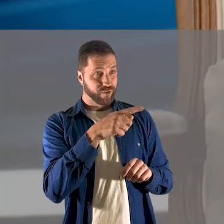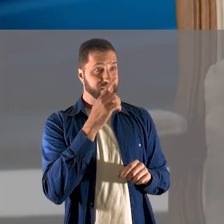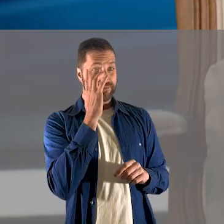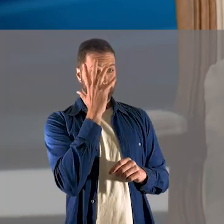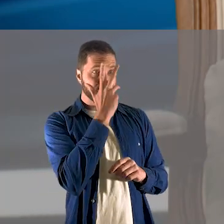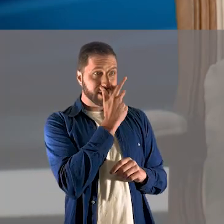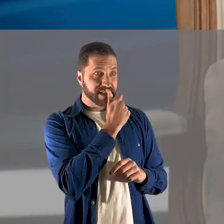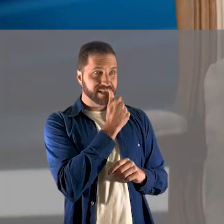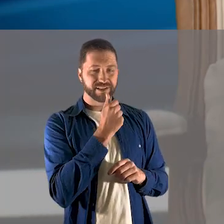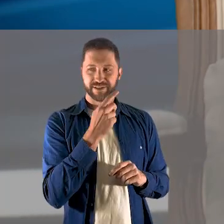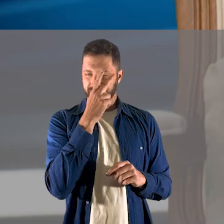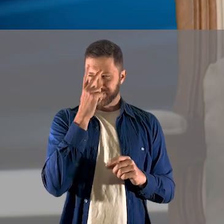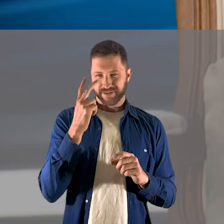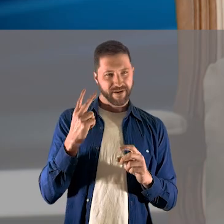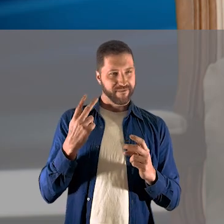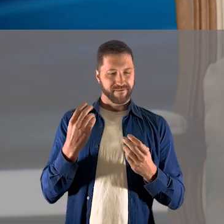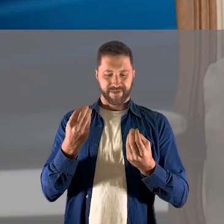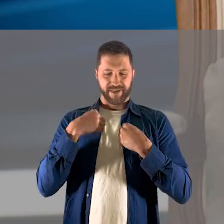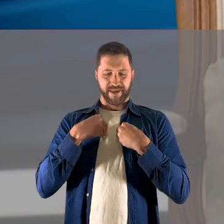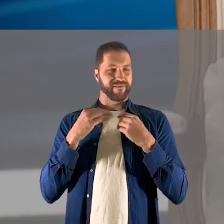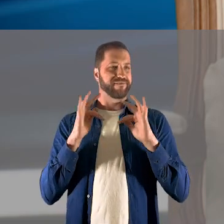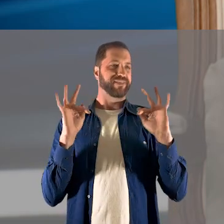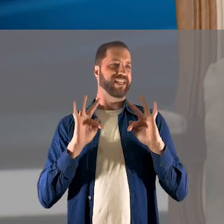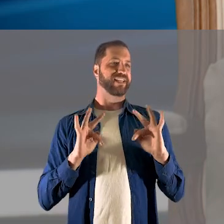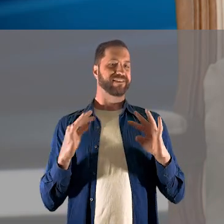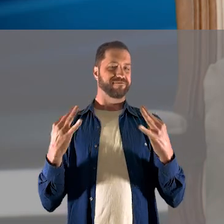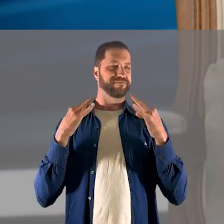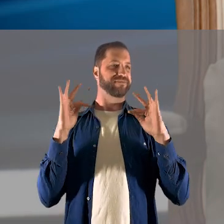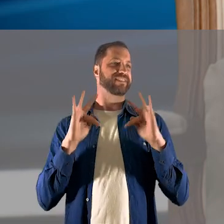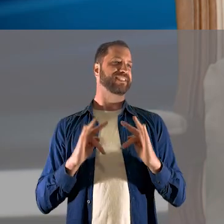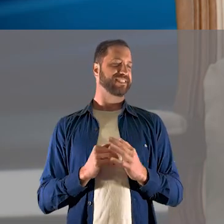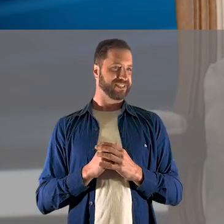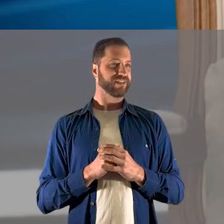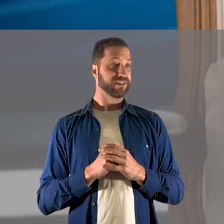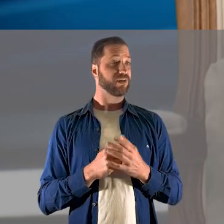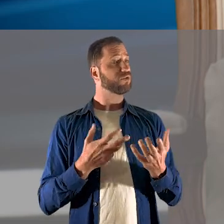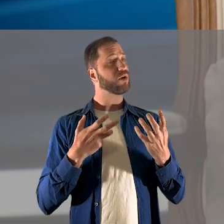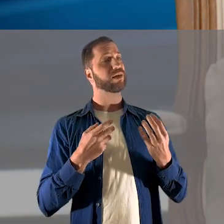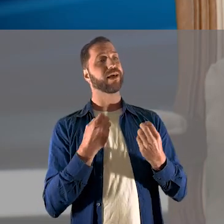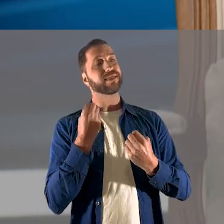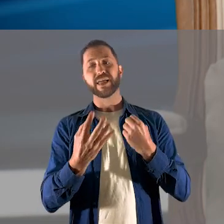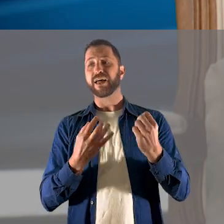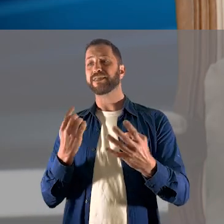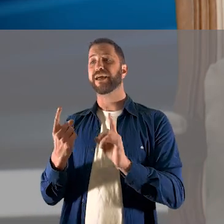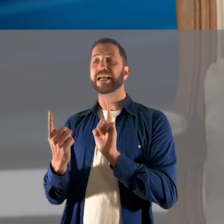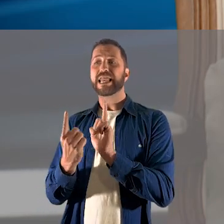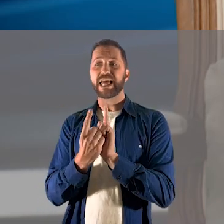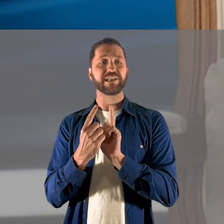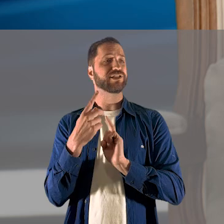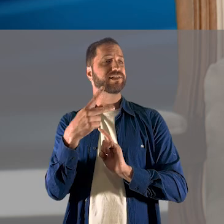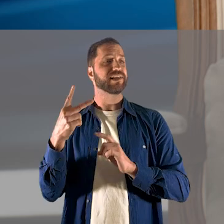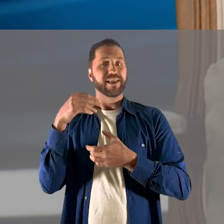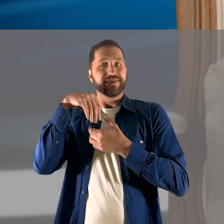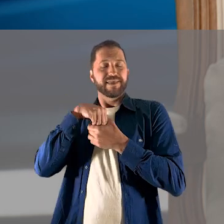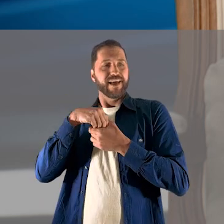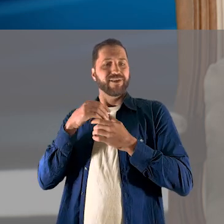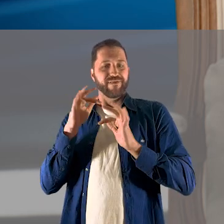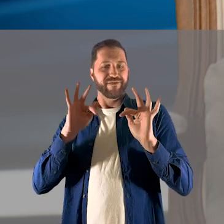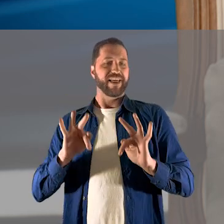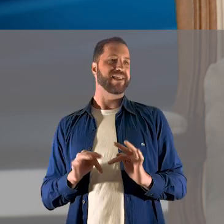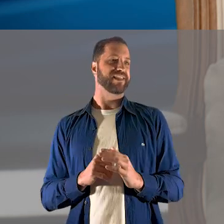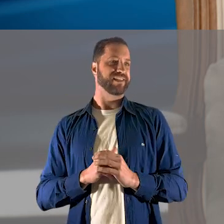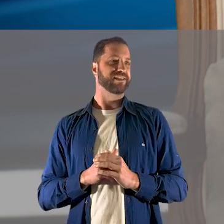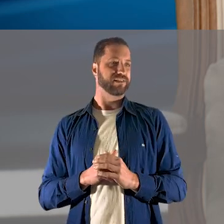sua beleza traz felicidade então a gente quer trazer de volta a autoestima das nossas clientes